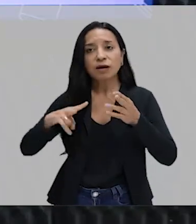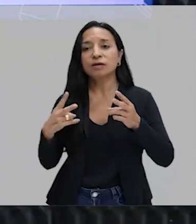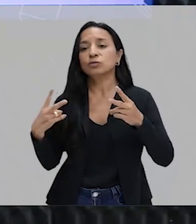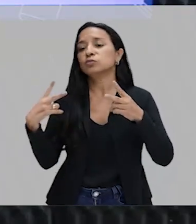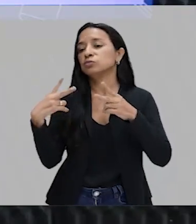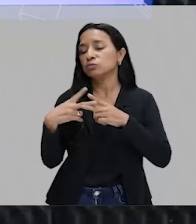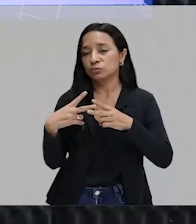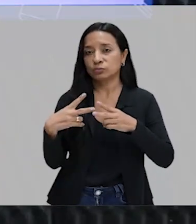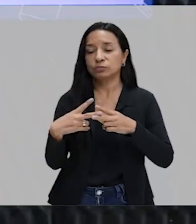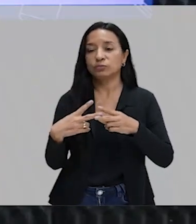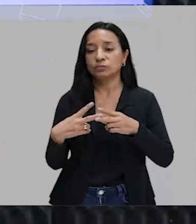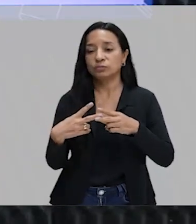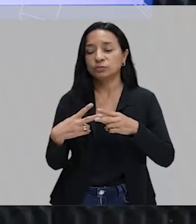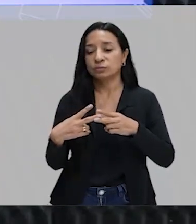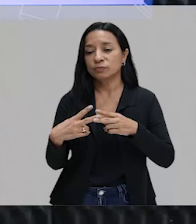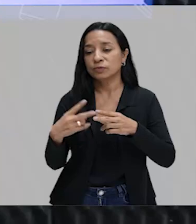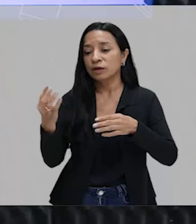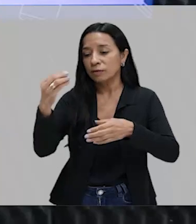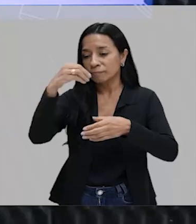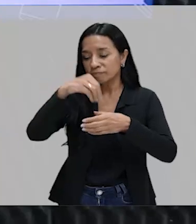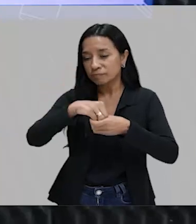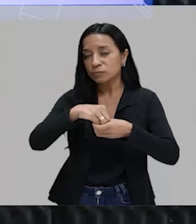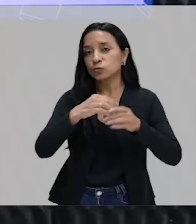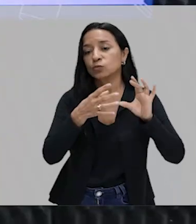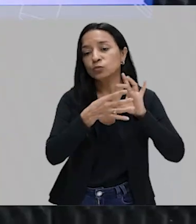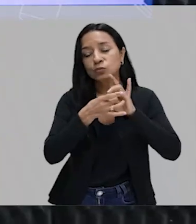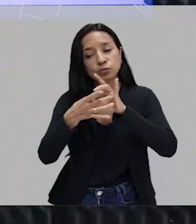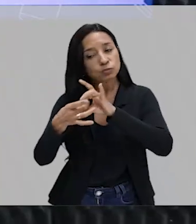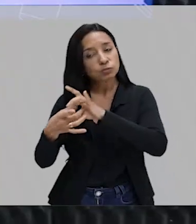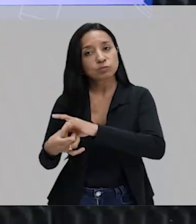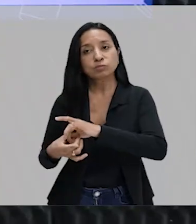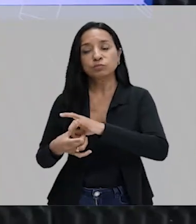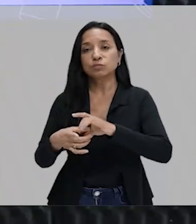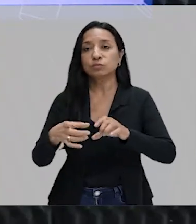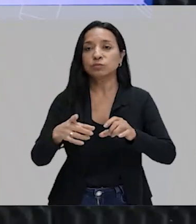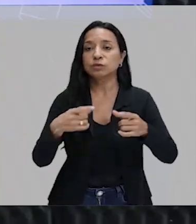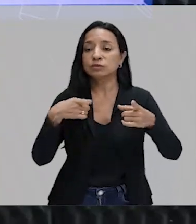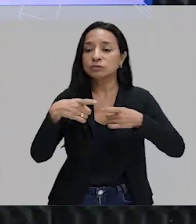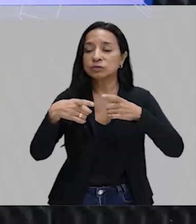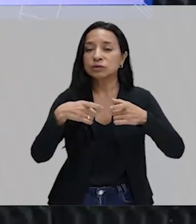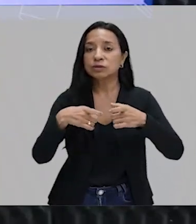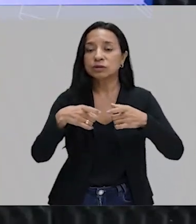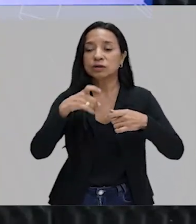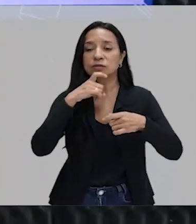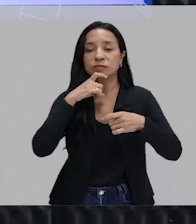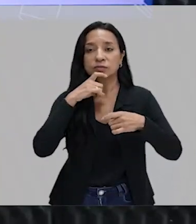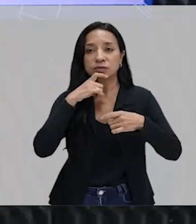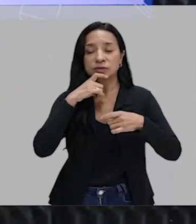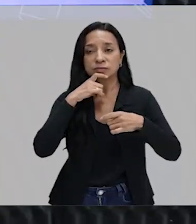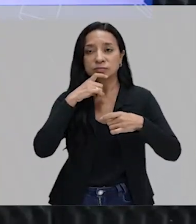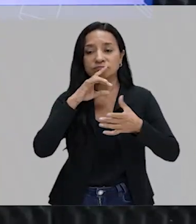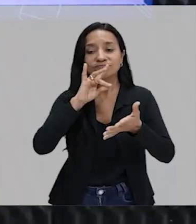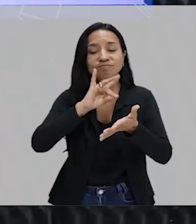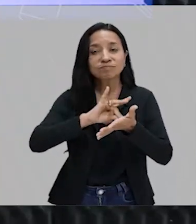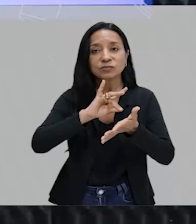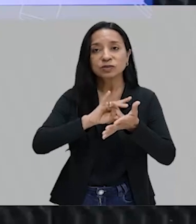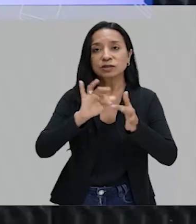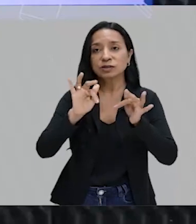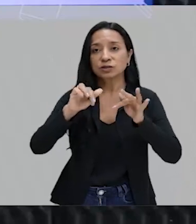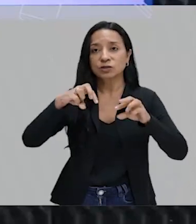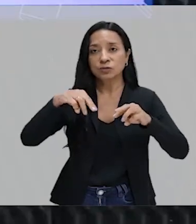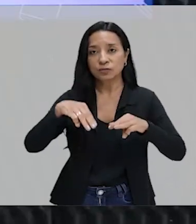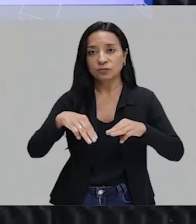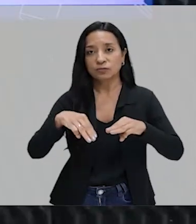conflitos dentro do contexto da Guerra Fria. Então, na verdade, o fim da Guerra Fria criou-se toda